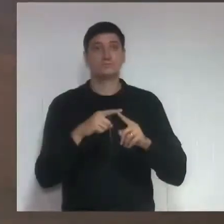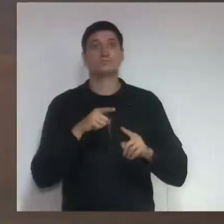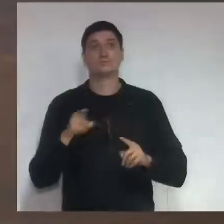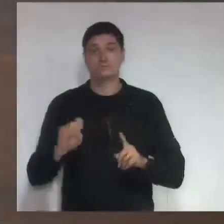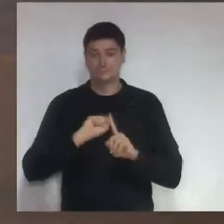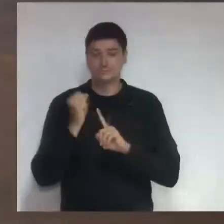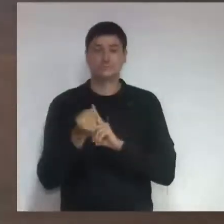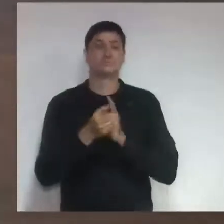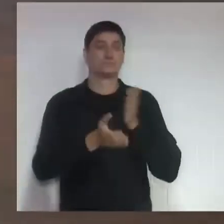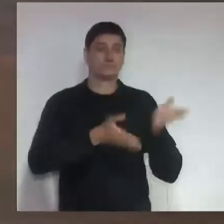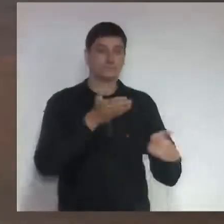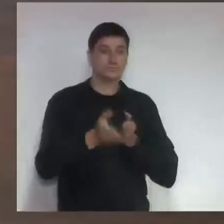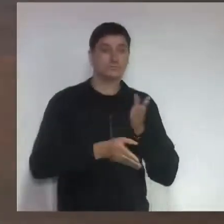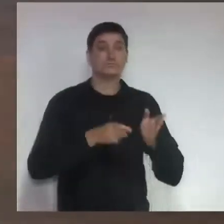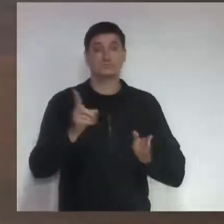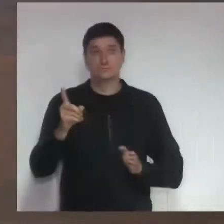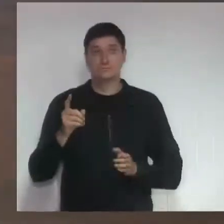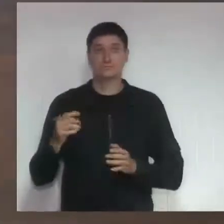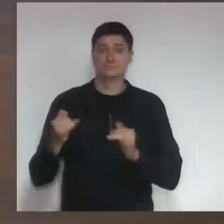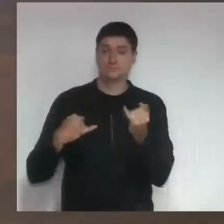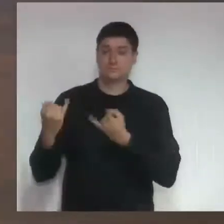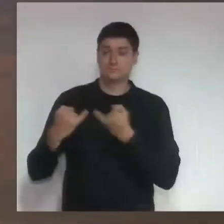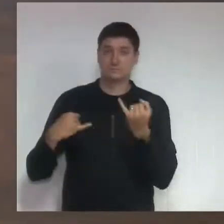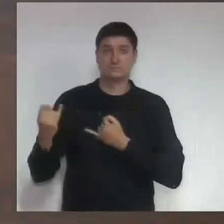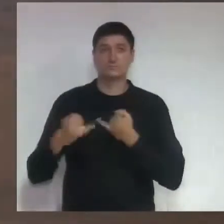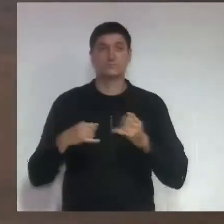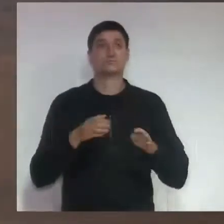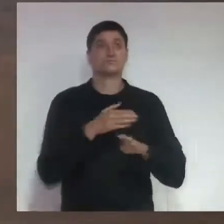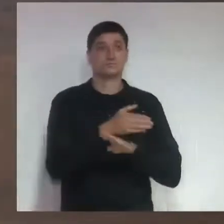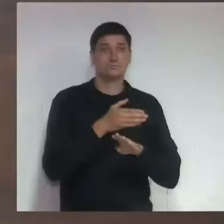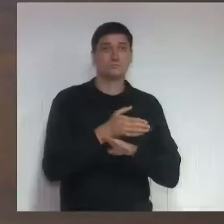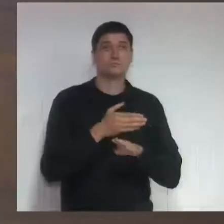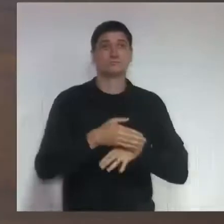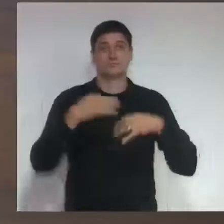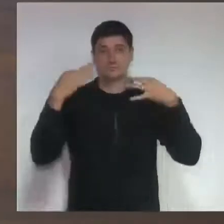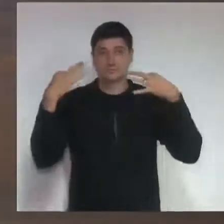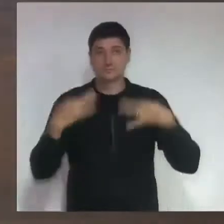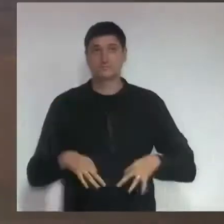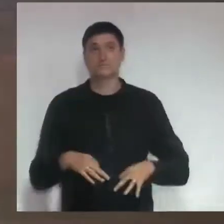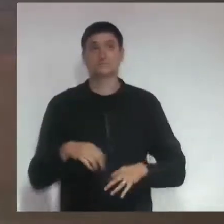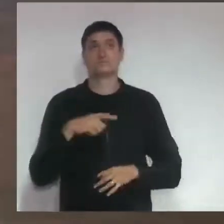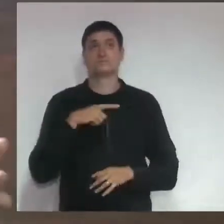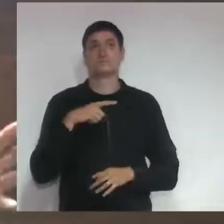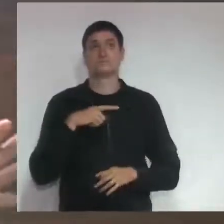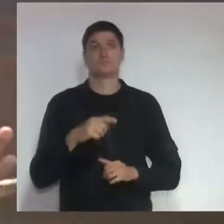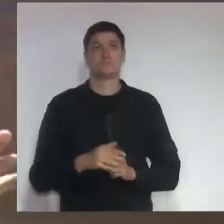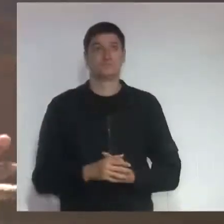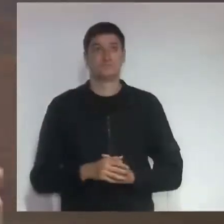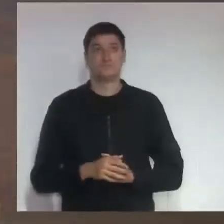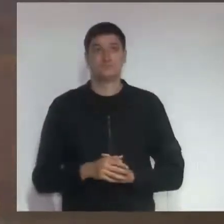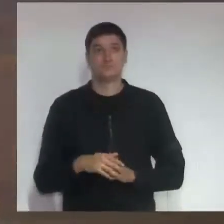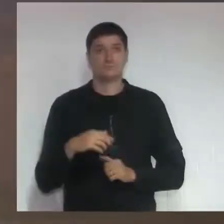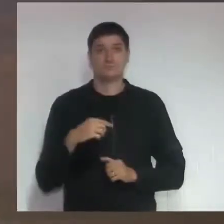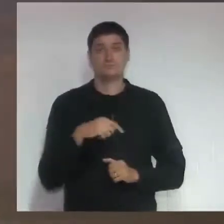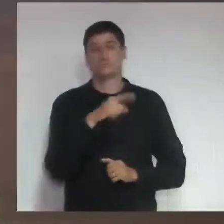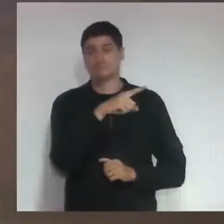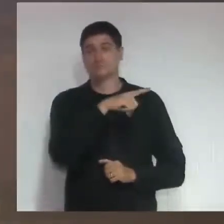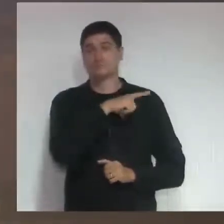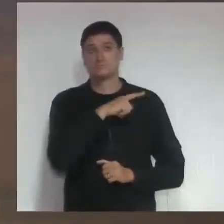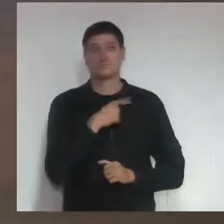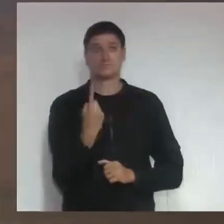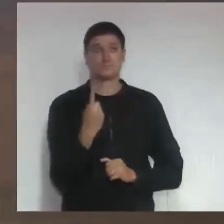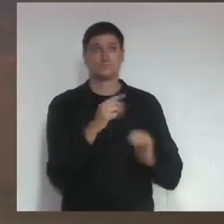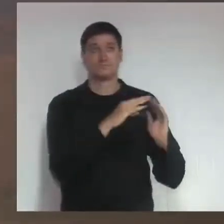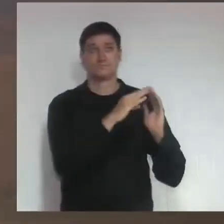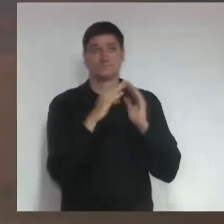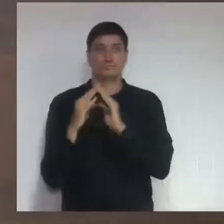elas buscam informação, elas participam. A gente tem lá, infelizmente a gente não sabe quem, mas tem um vizinho que